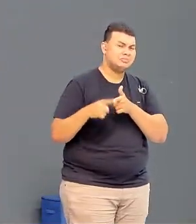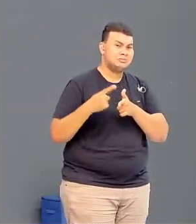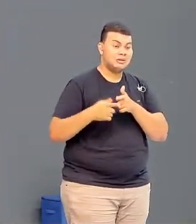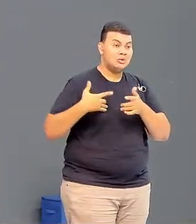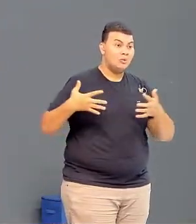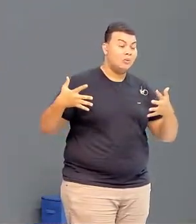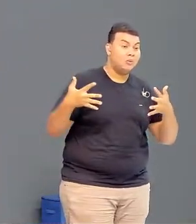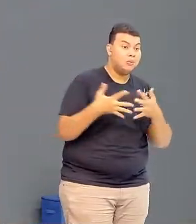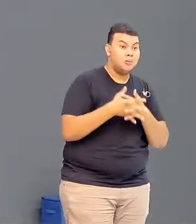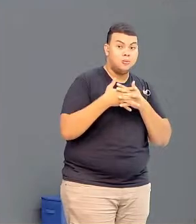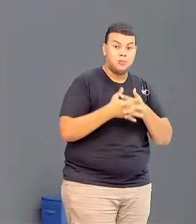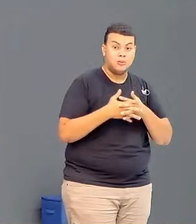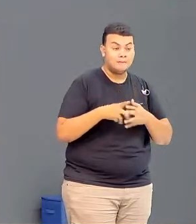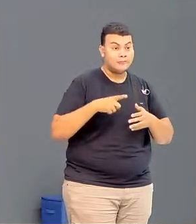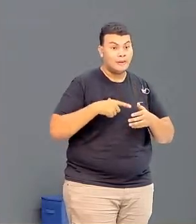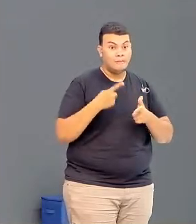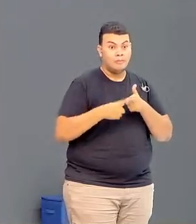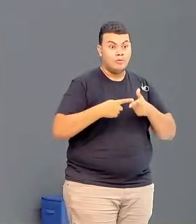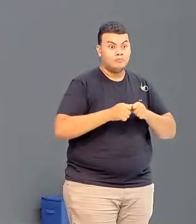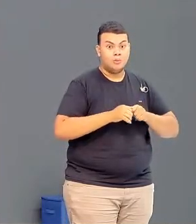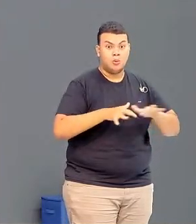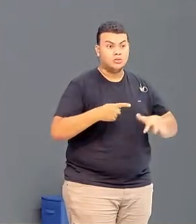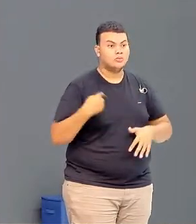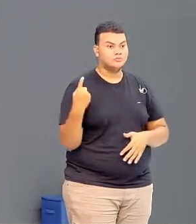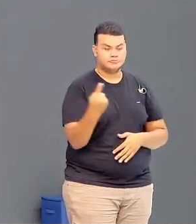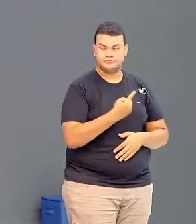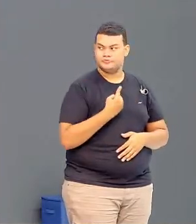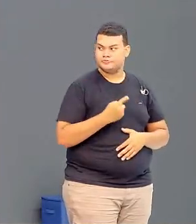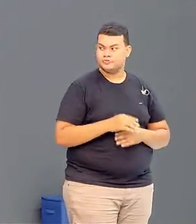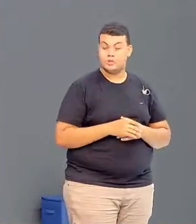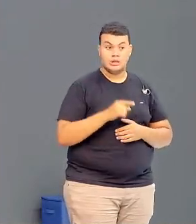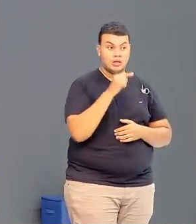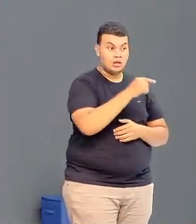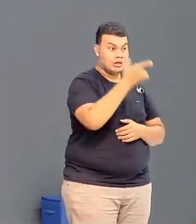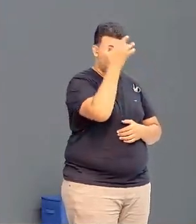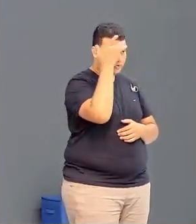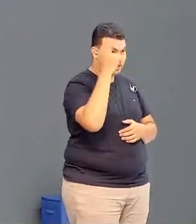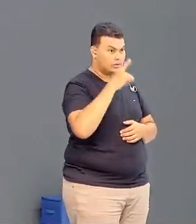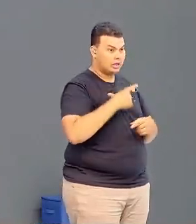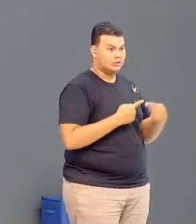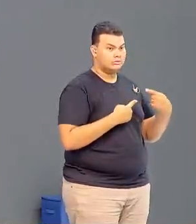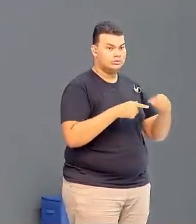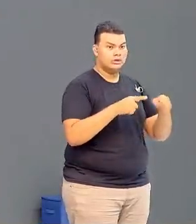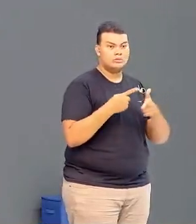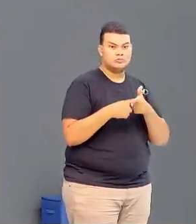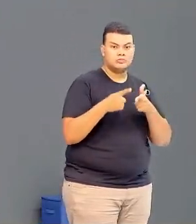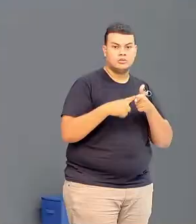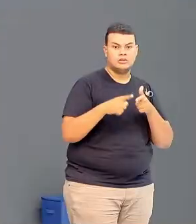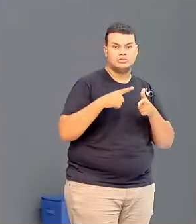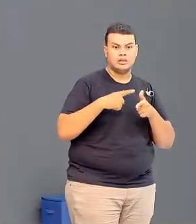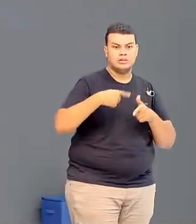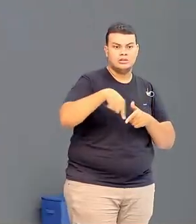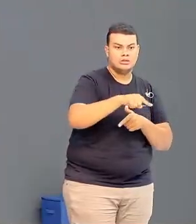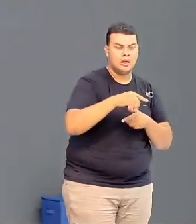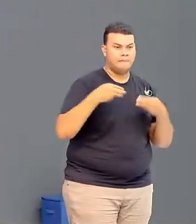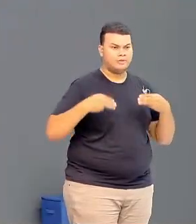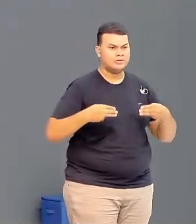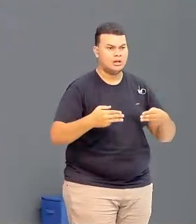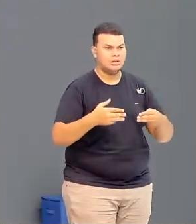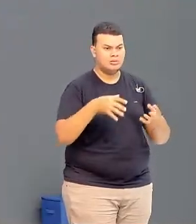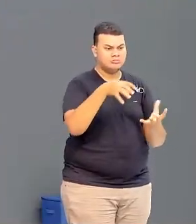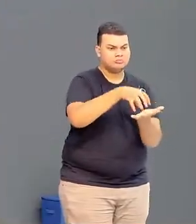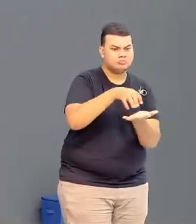mas um problemão assim em massa, um problemão coletivo. Essa pessoa tinha provocado uma desordem nos ministérios, nas